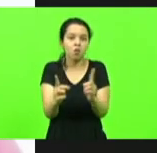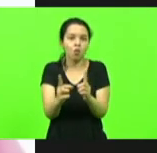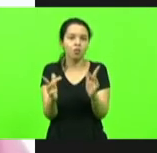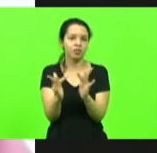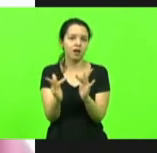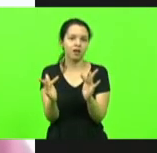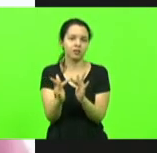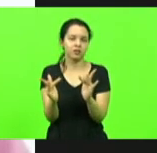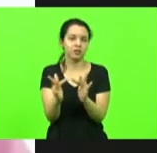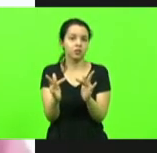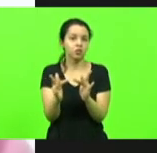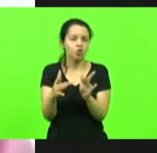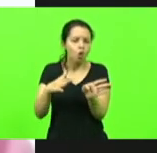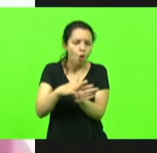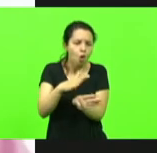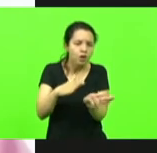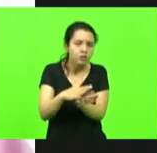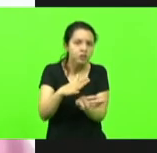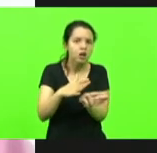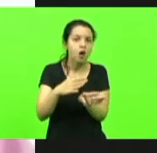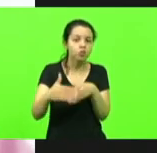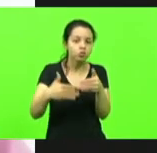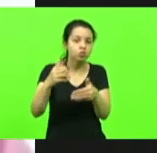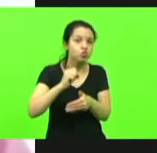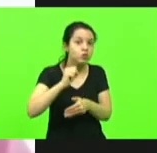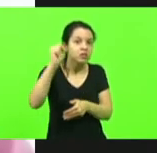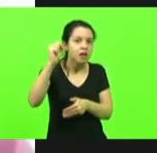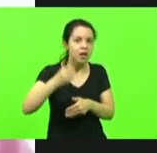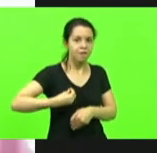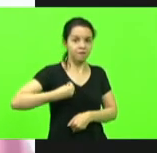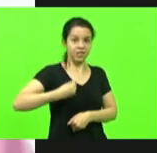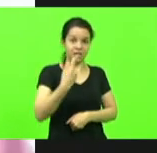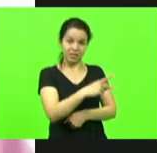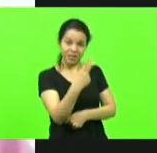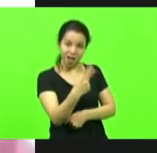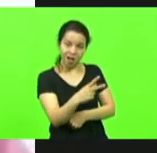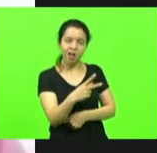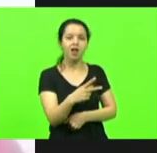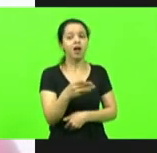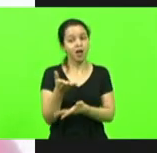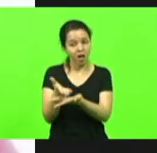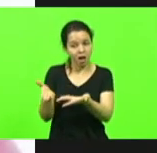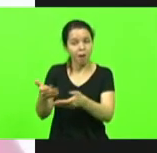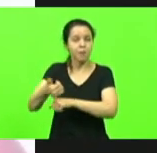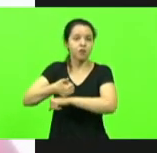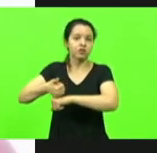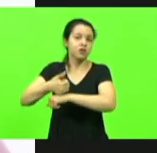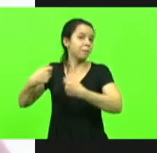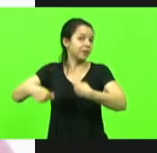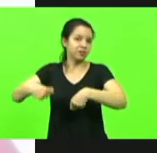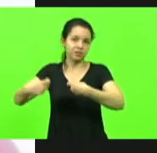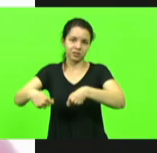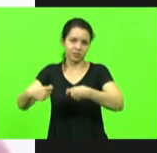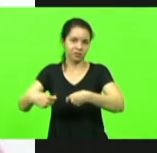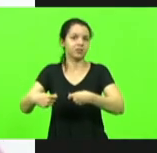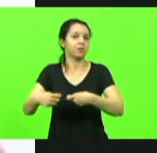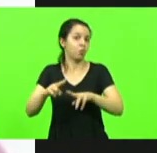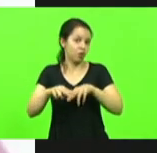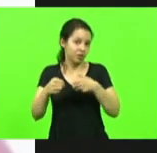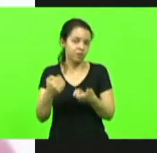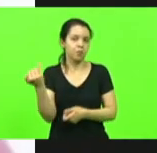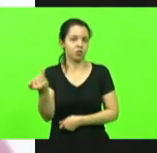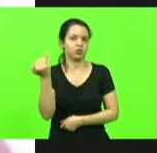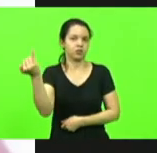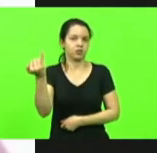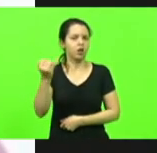para a sua vida dependem desses profissionais. Então, por isso a importância. Tivemos avanços, sim, com a